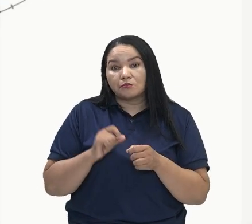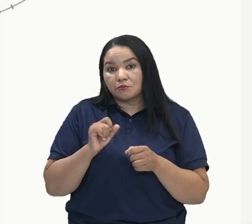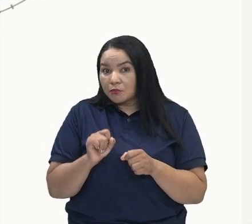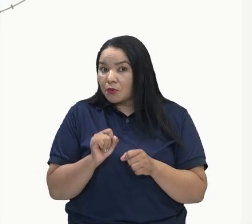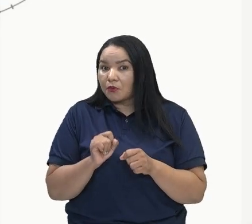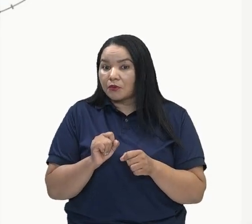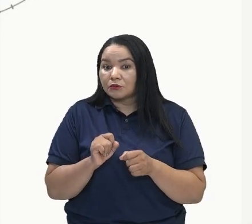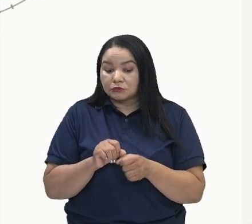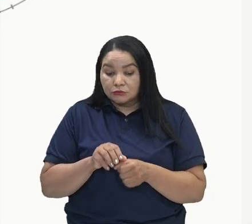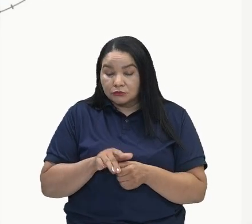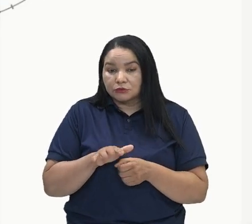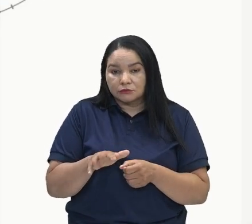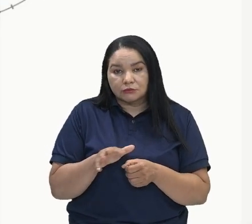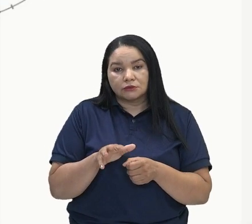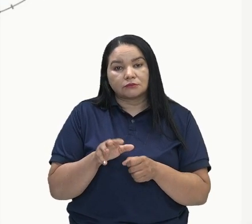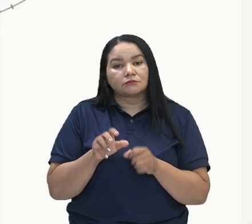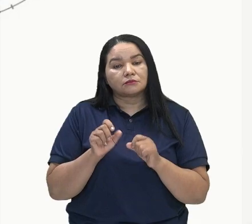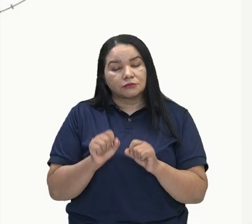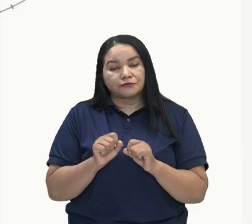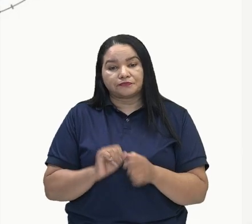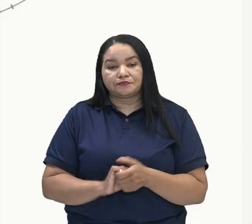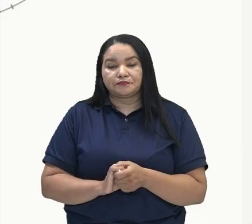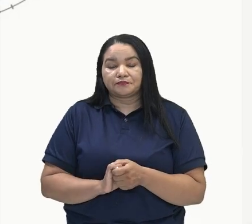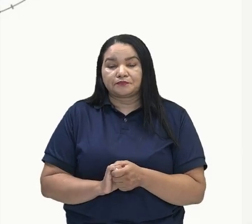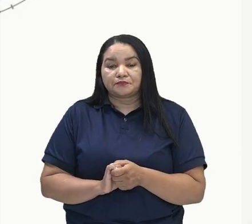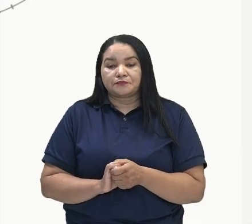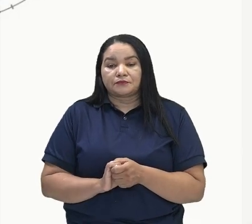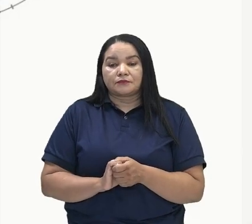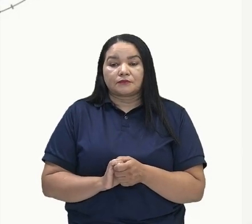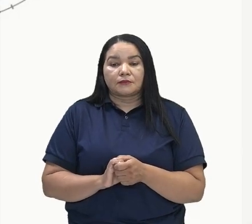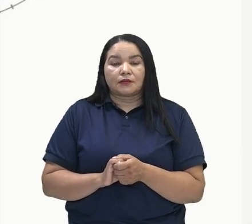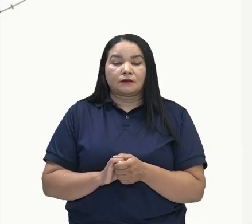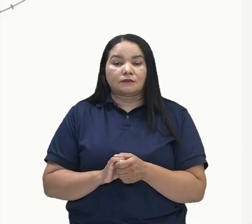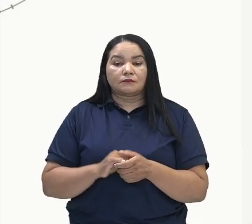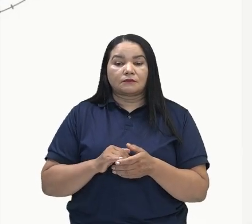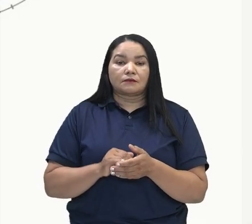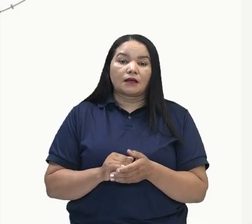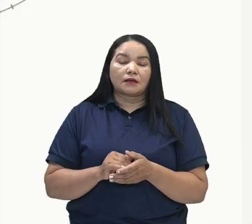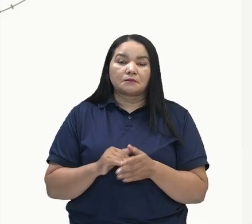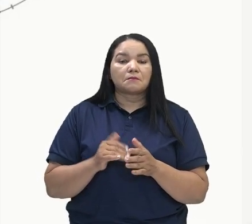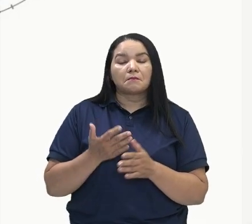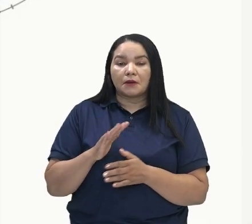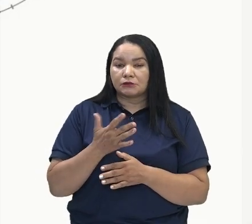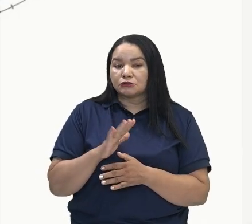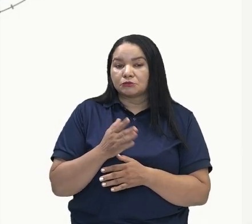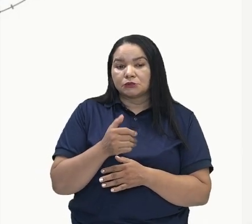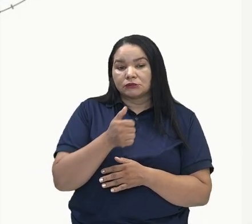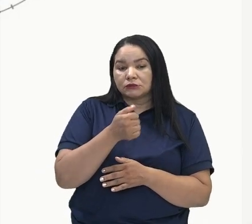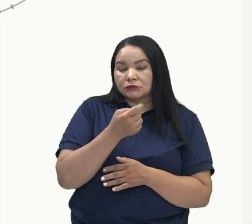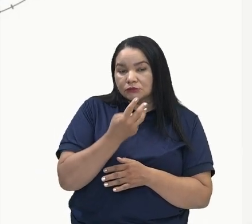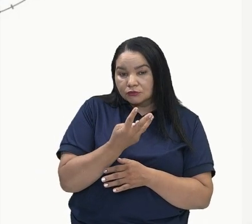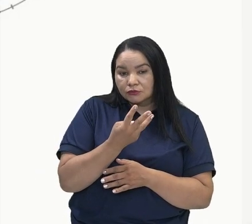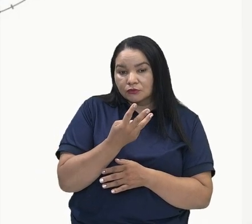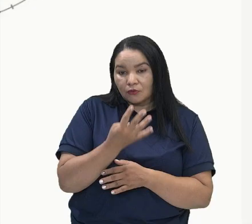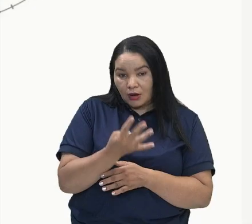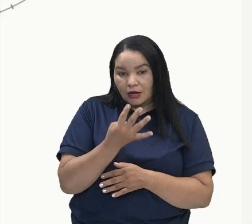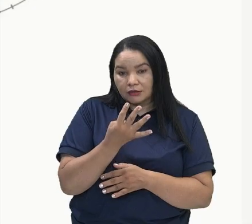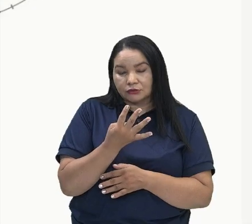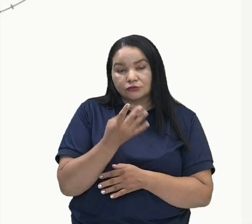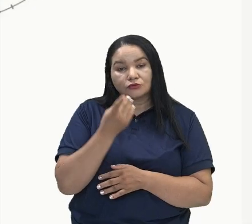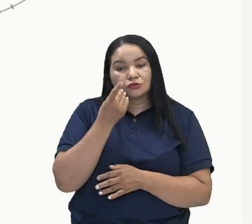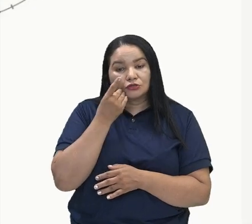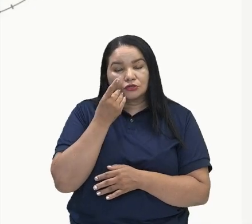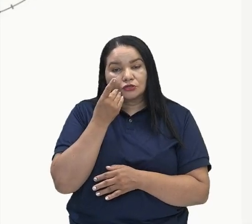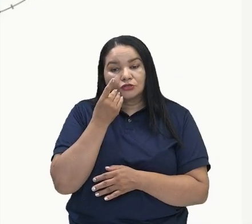ser liberado, tá? Então, por volta ali do 14º dia, seria o